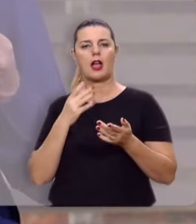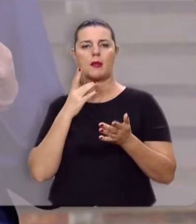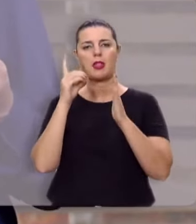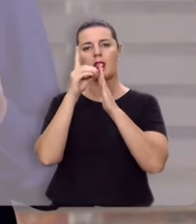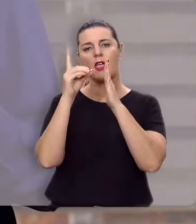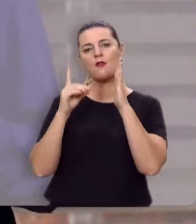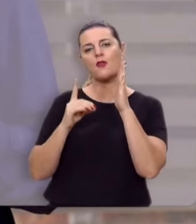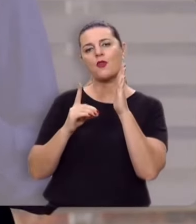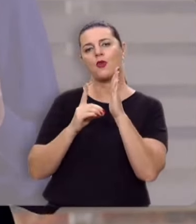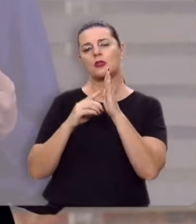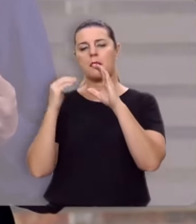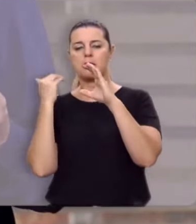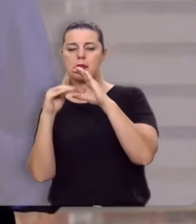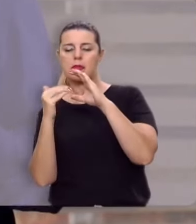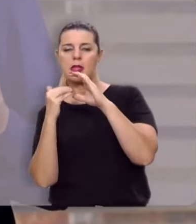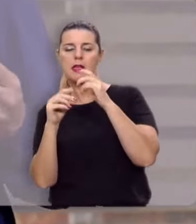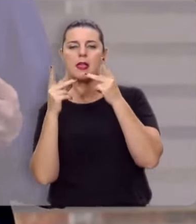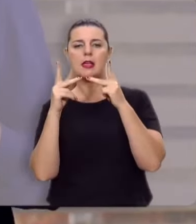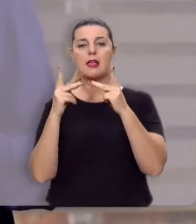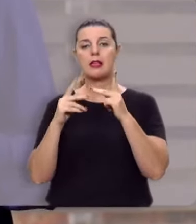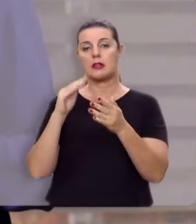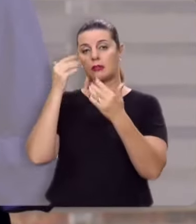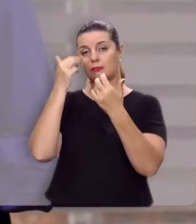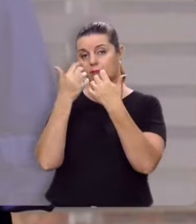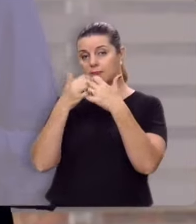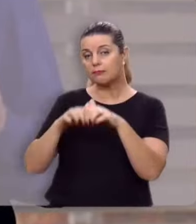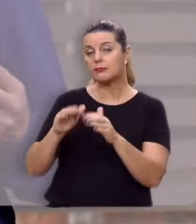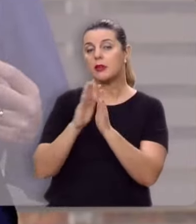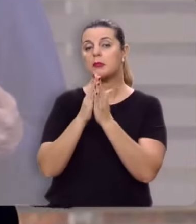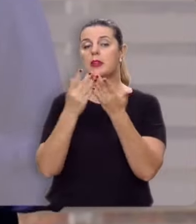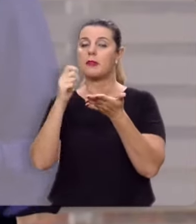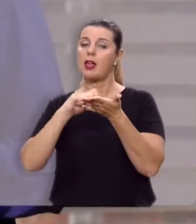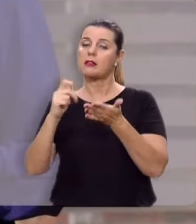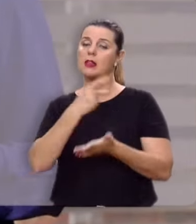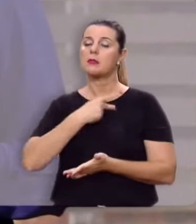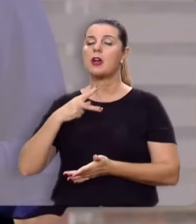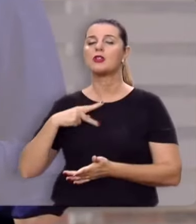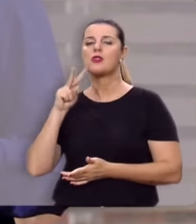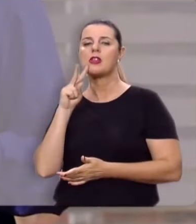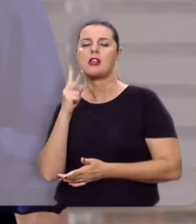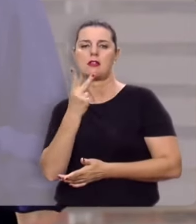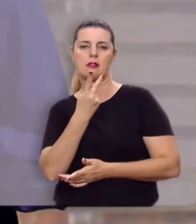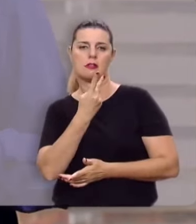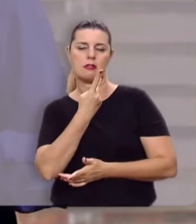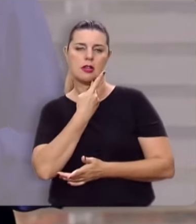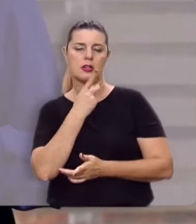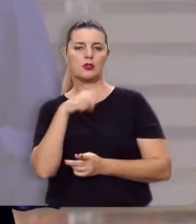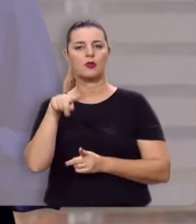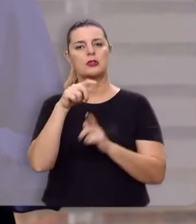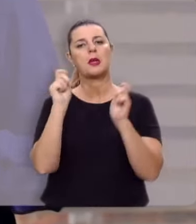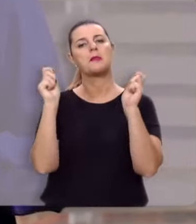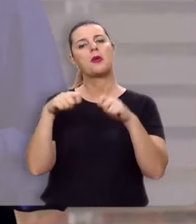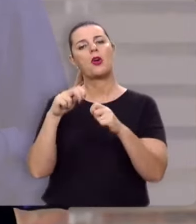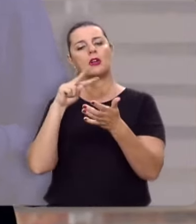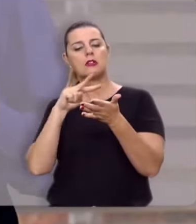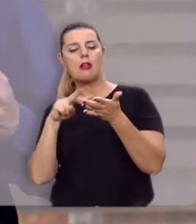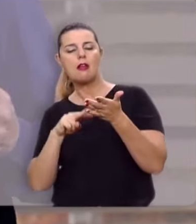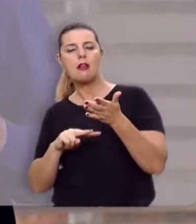esse devocionário com mensagens, com reflexões bíblicas escritas pelo reverendo Hernandes Dias Lopes para que você